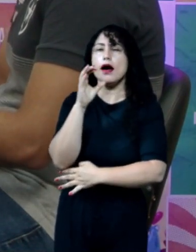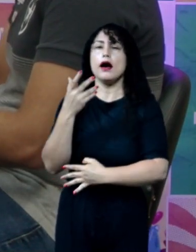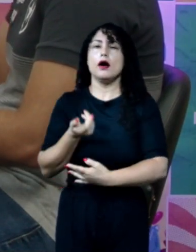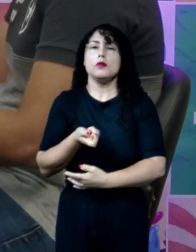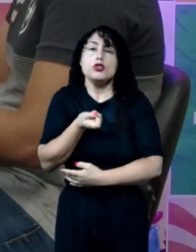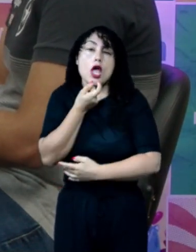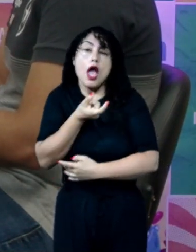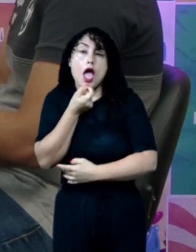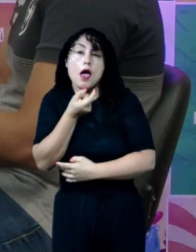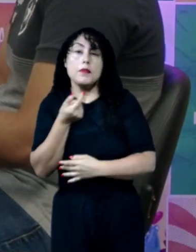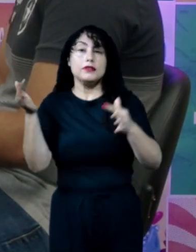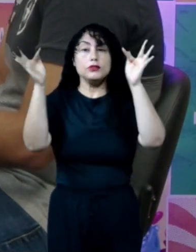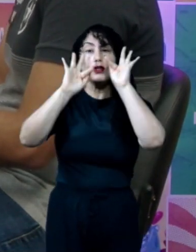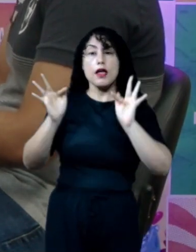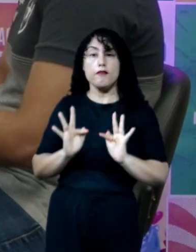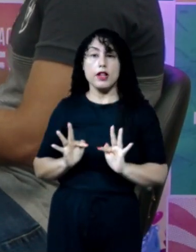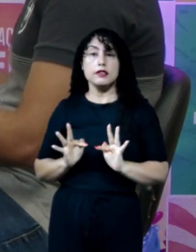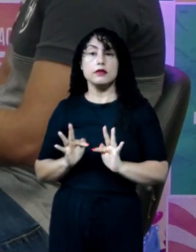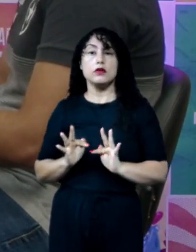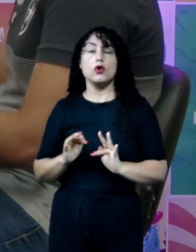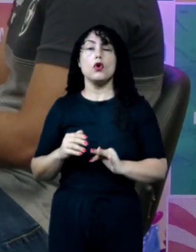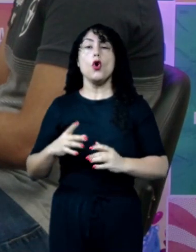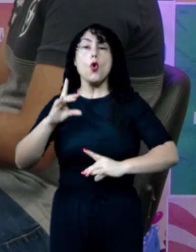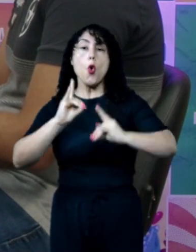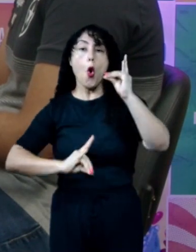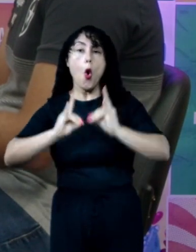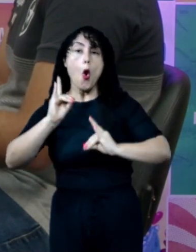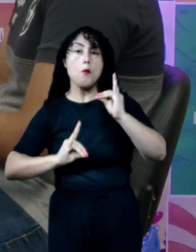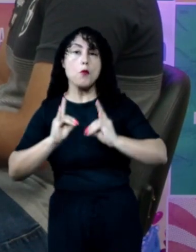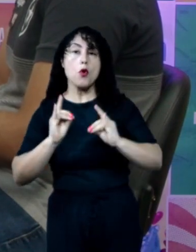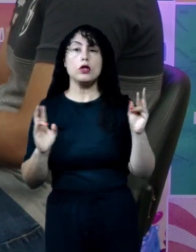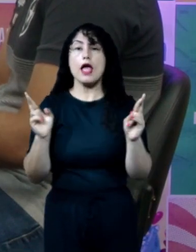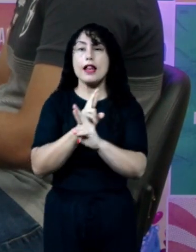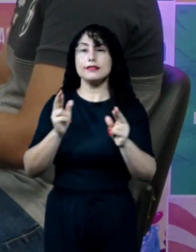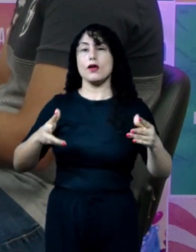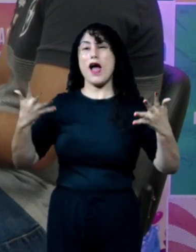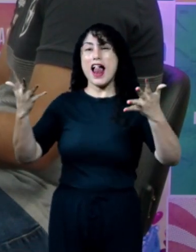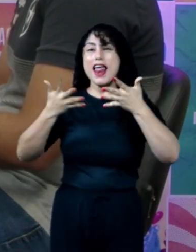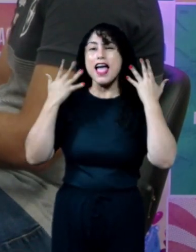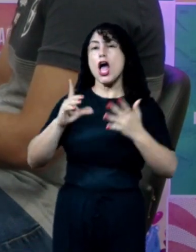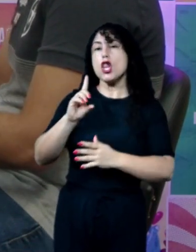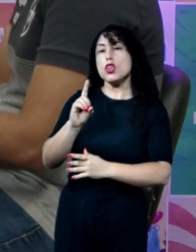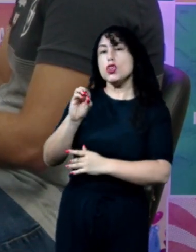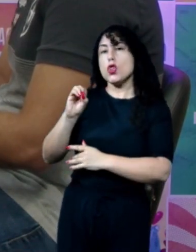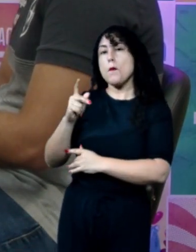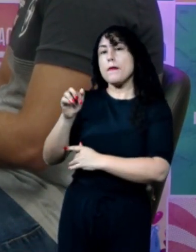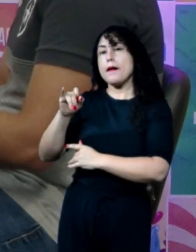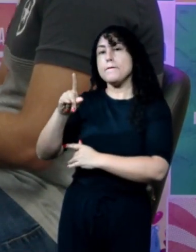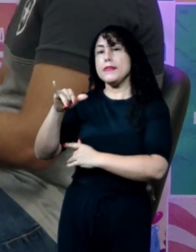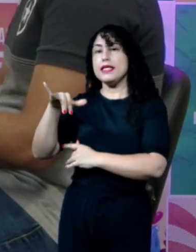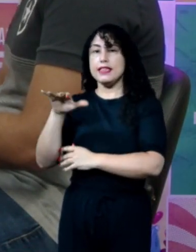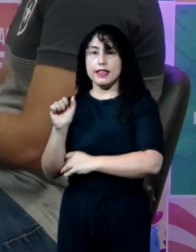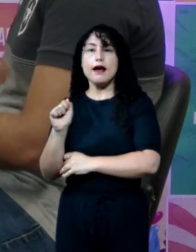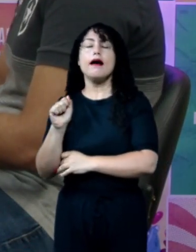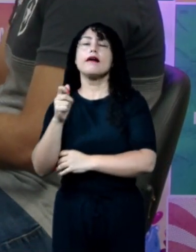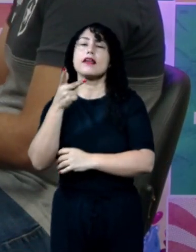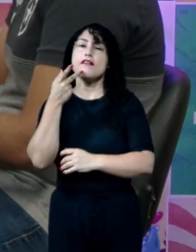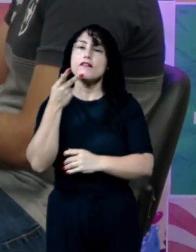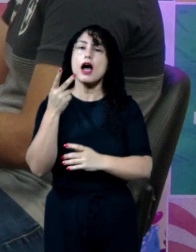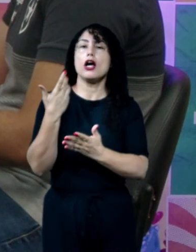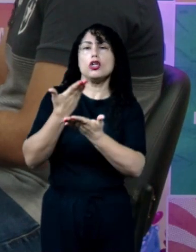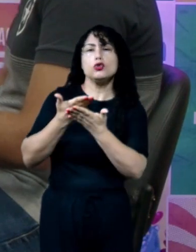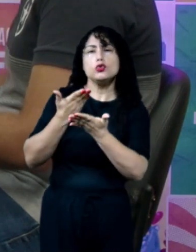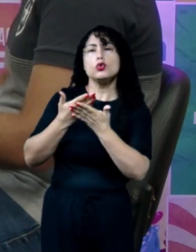dopamina, de felicidade. Né, o hormônio relacionado à alegria é a dopamina. Né? Tem até alguns estudiosos que já falam que nós vivemos